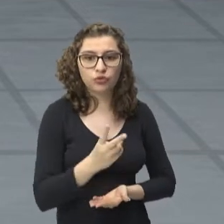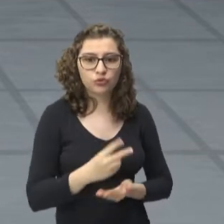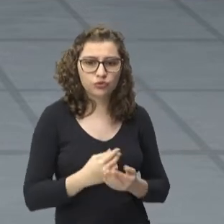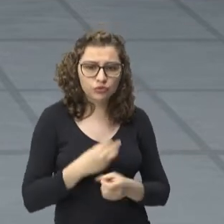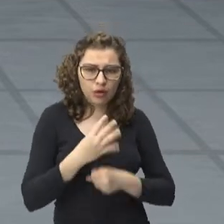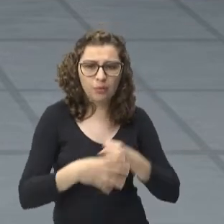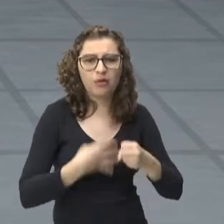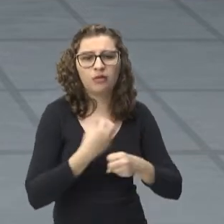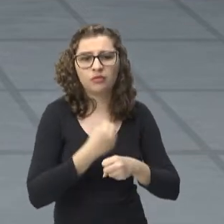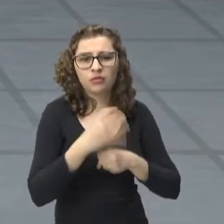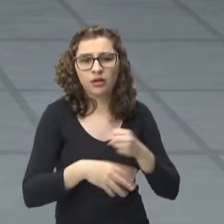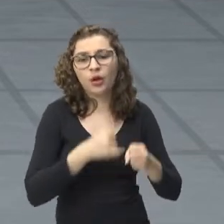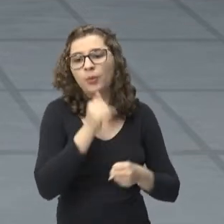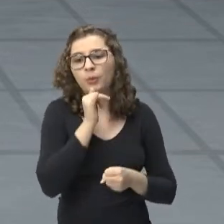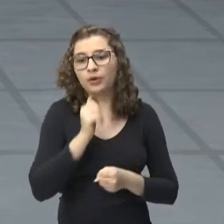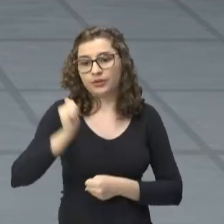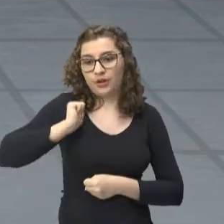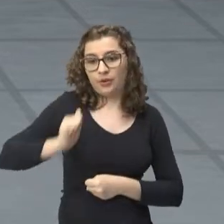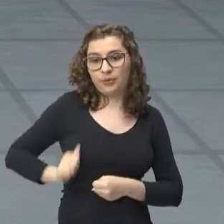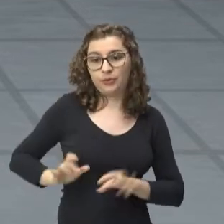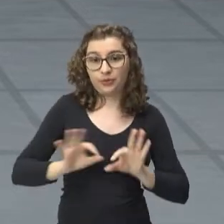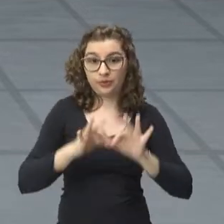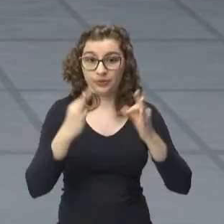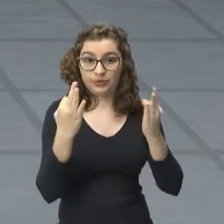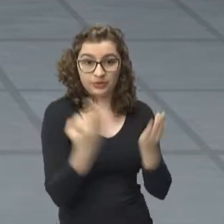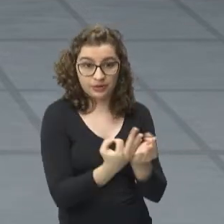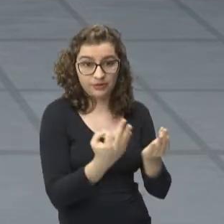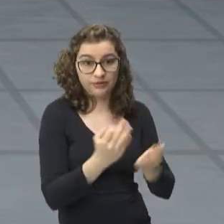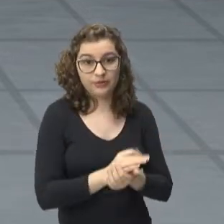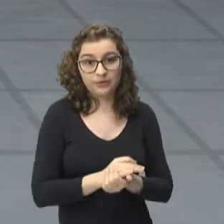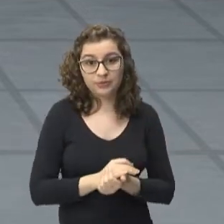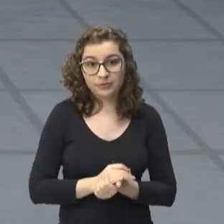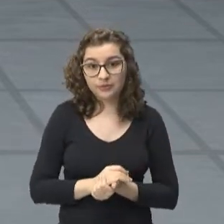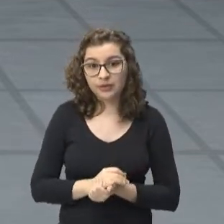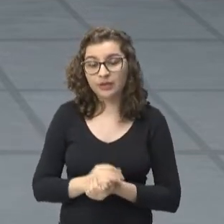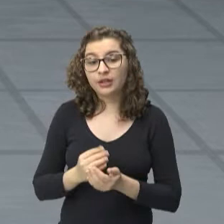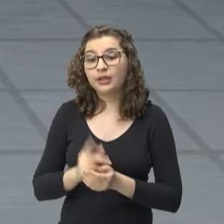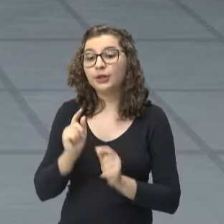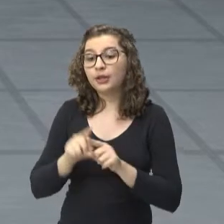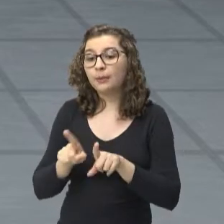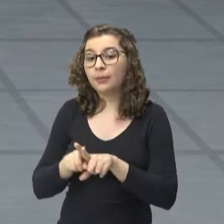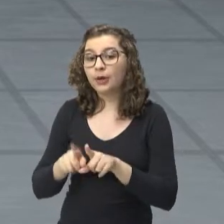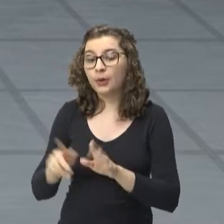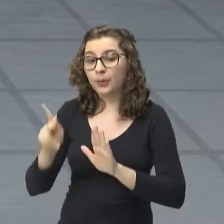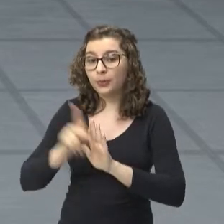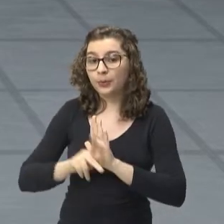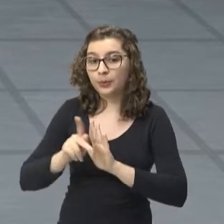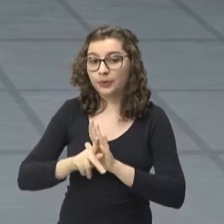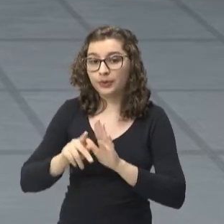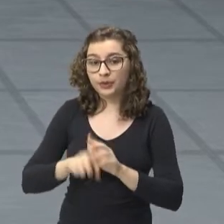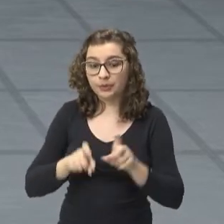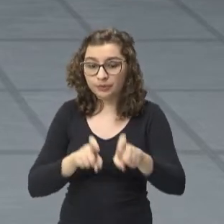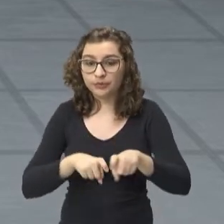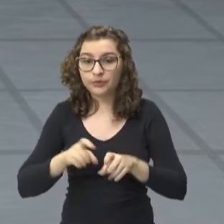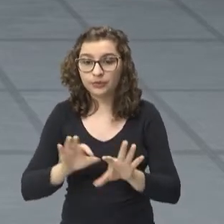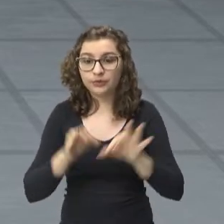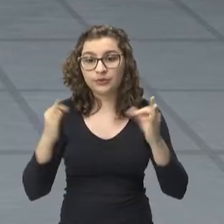prazo, como é o caso do Bolsa Família e o Programa Nacional de Fortalecimento da Agricultura Familiar,